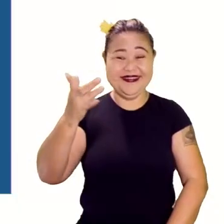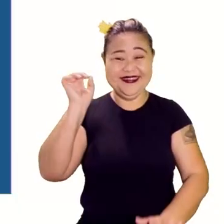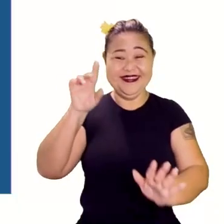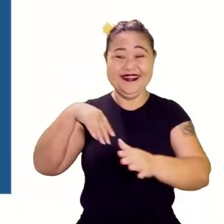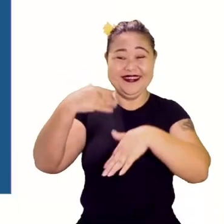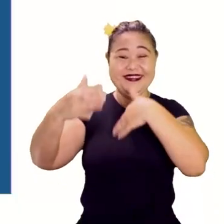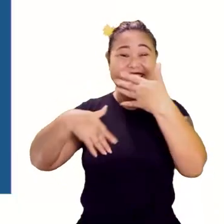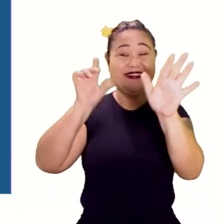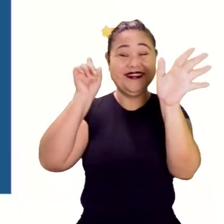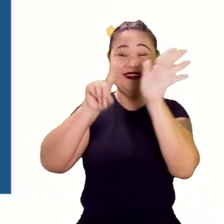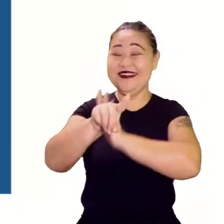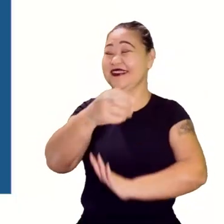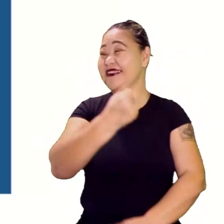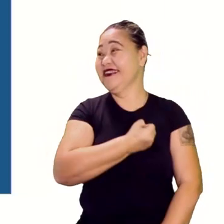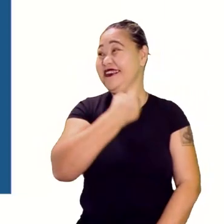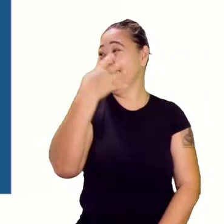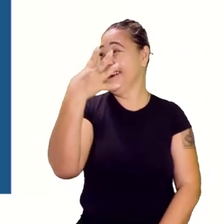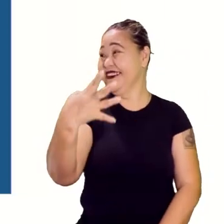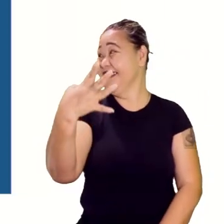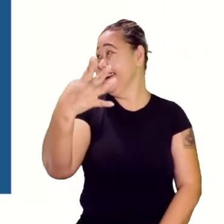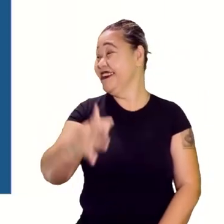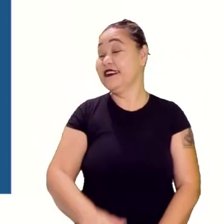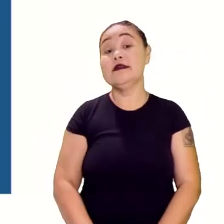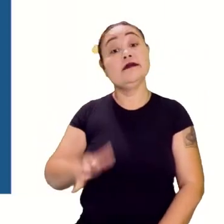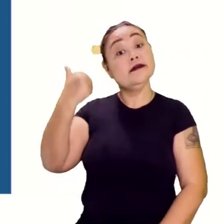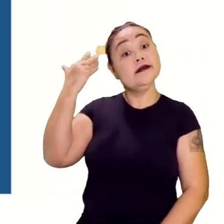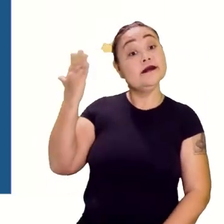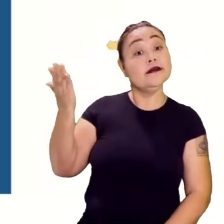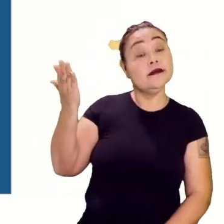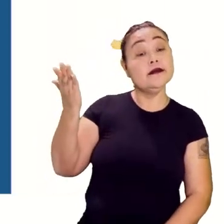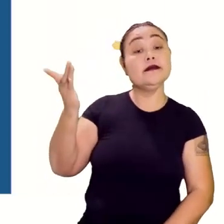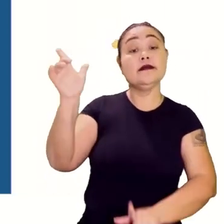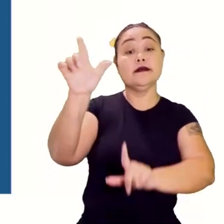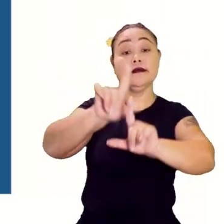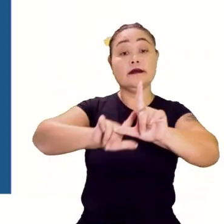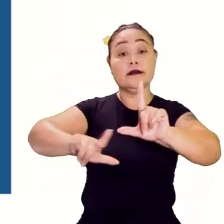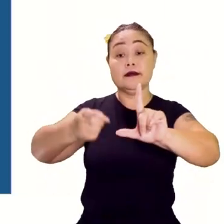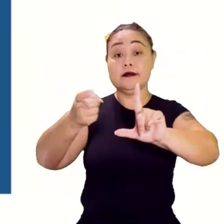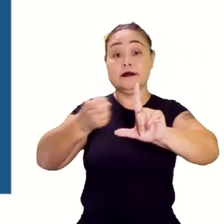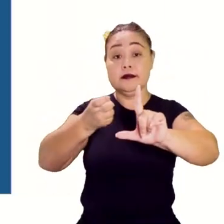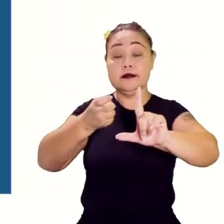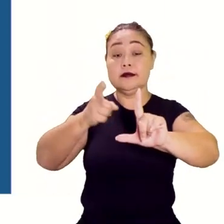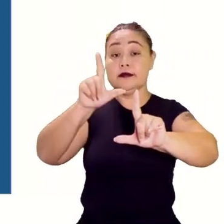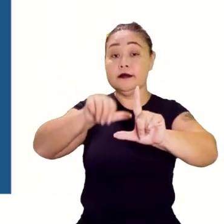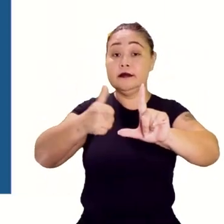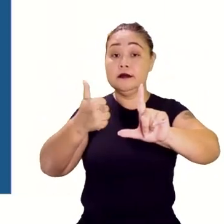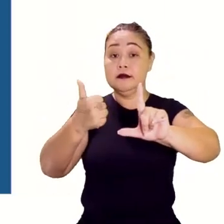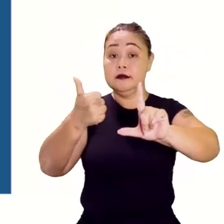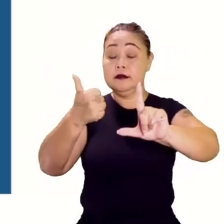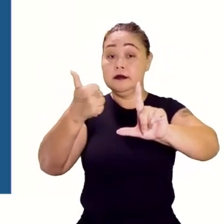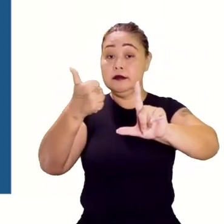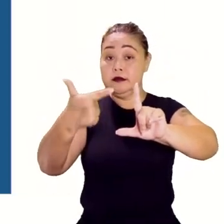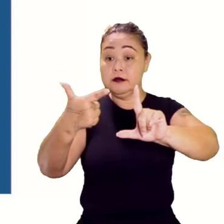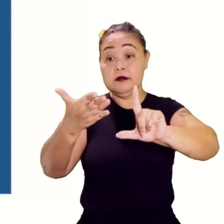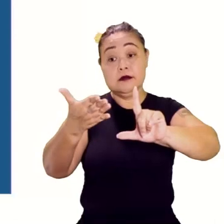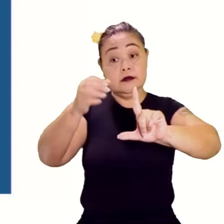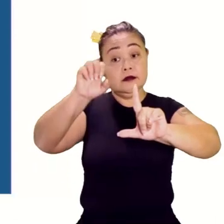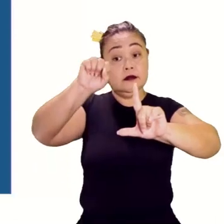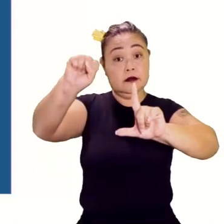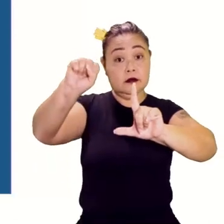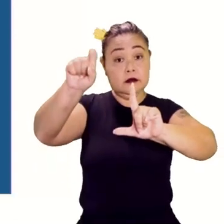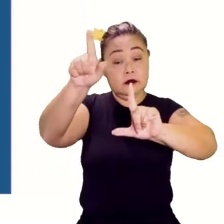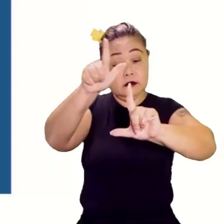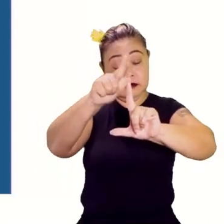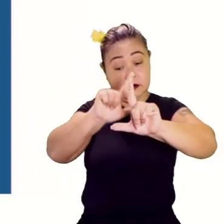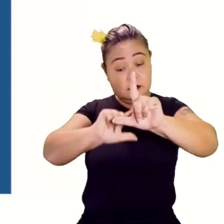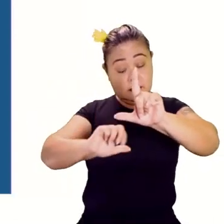Vamos continuar. Pergunta de número 4. Dado o logaritmo x igual ao logaritmo de 2